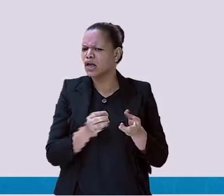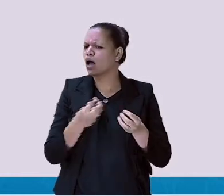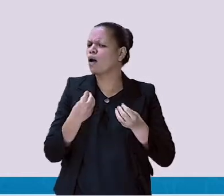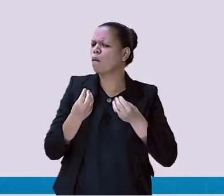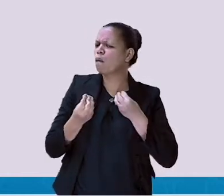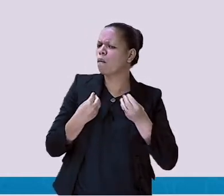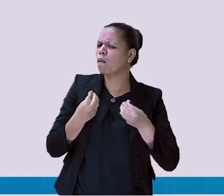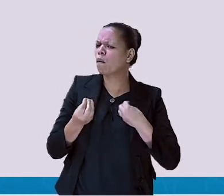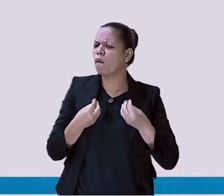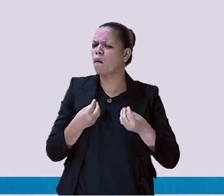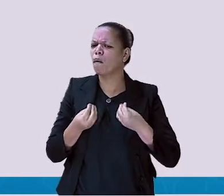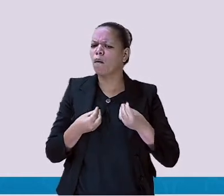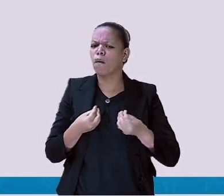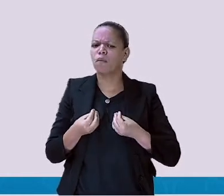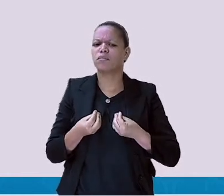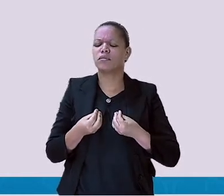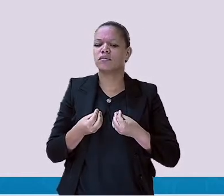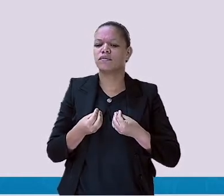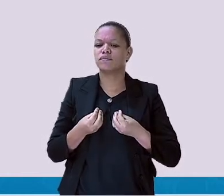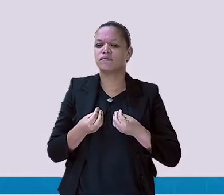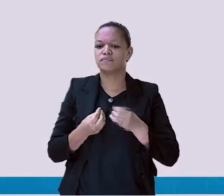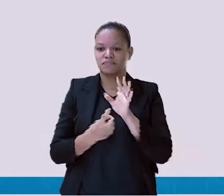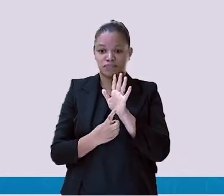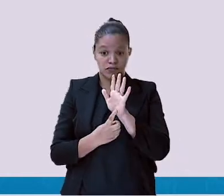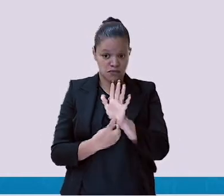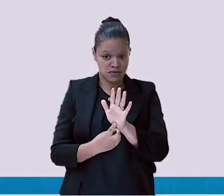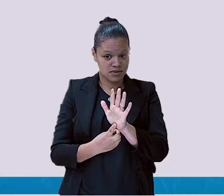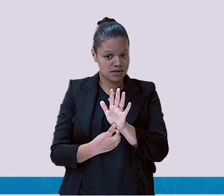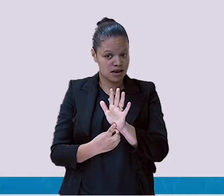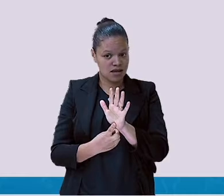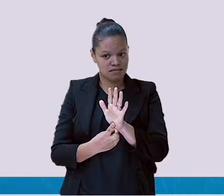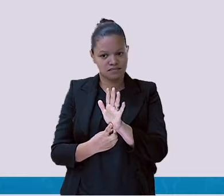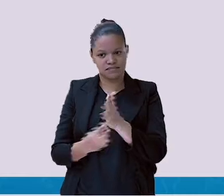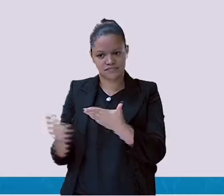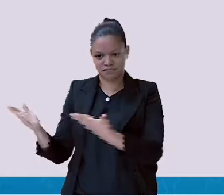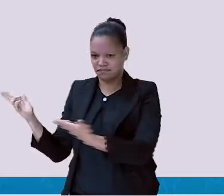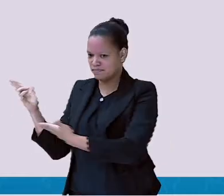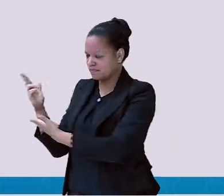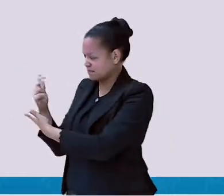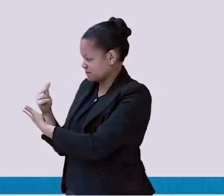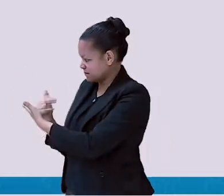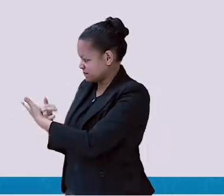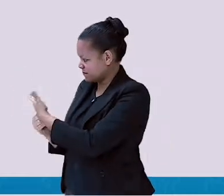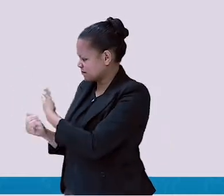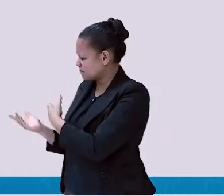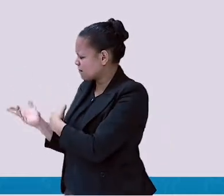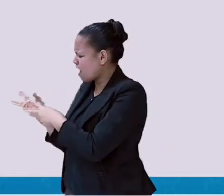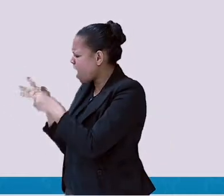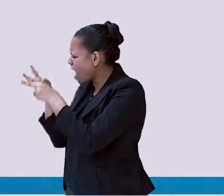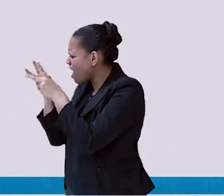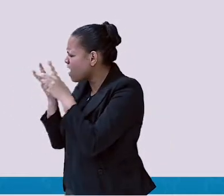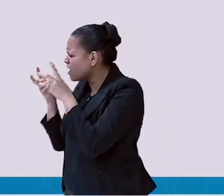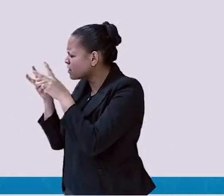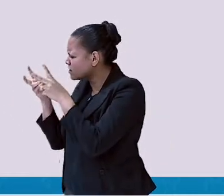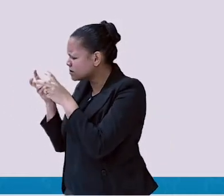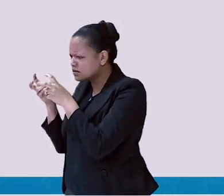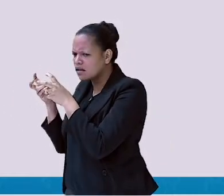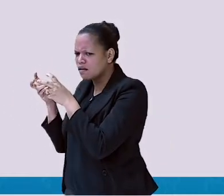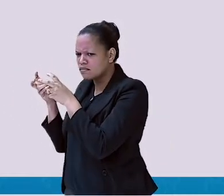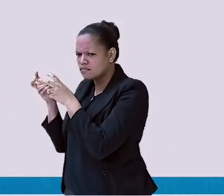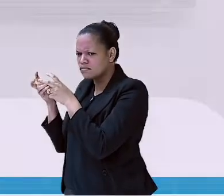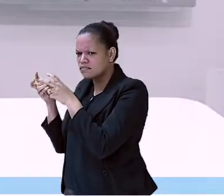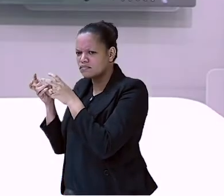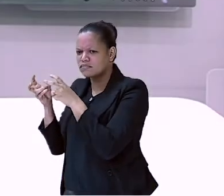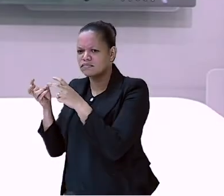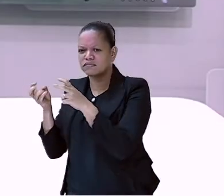dizer que o número que vem aqui depois da vírgula é uma unidade de medida, né? Uma unidade de